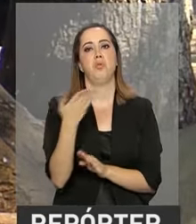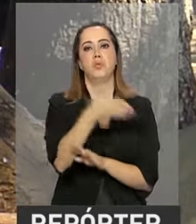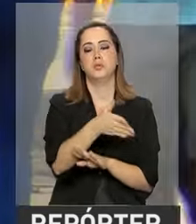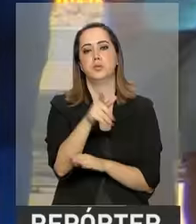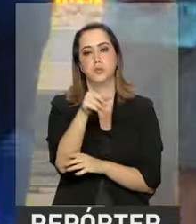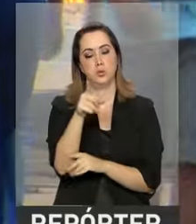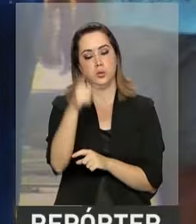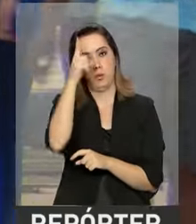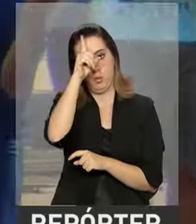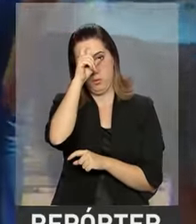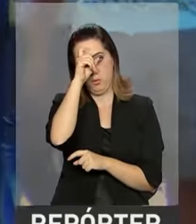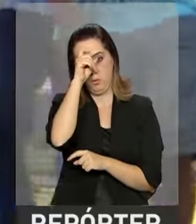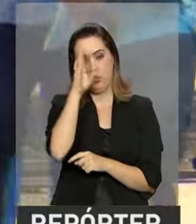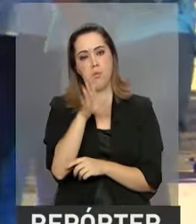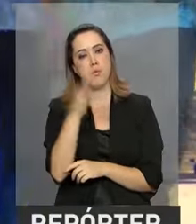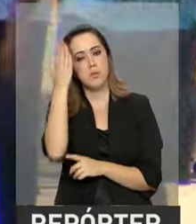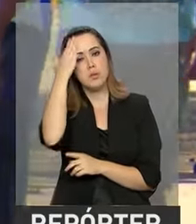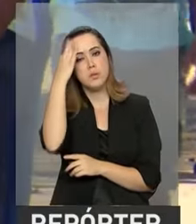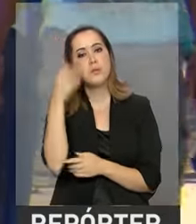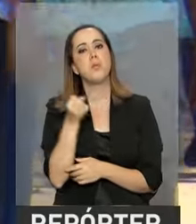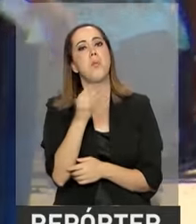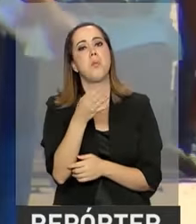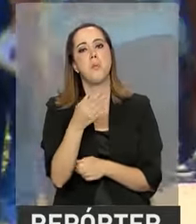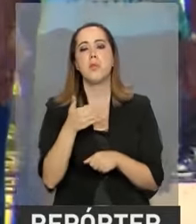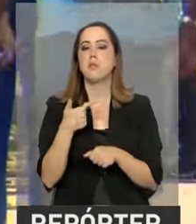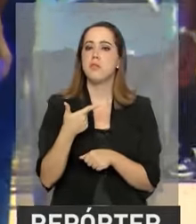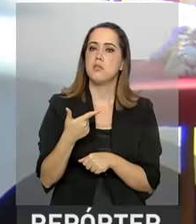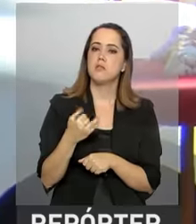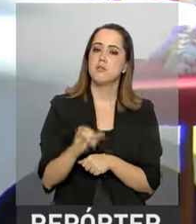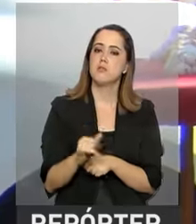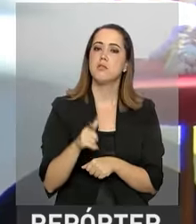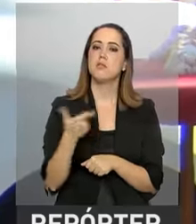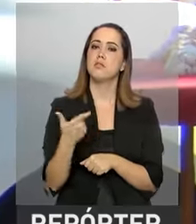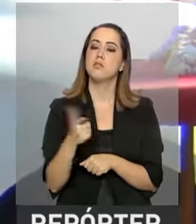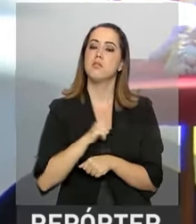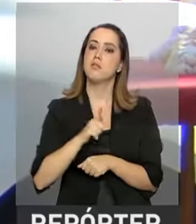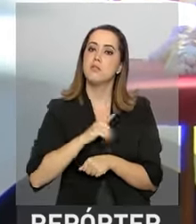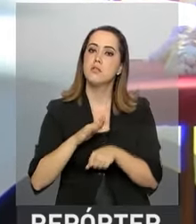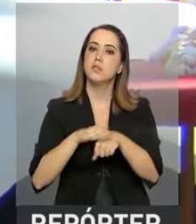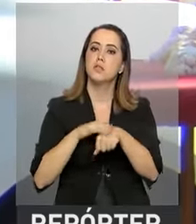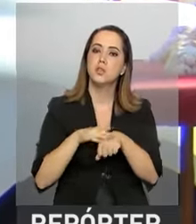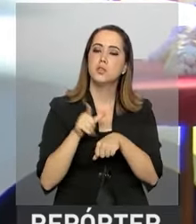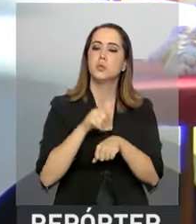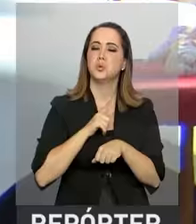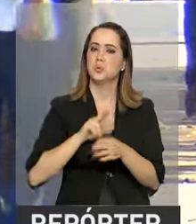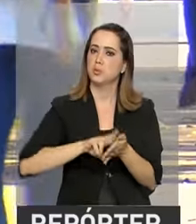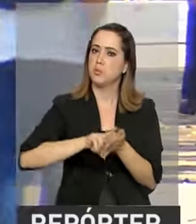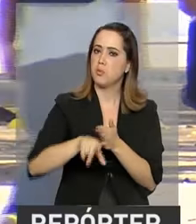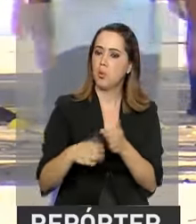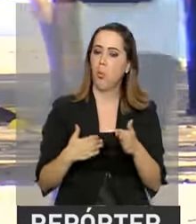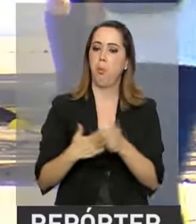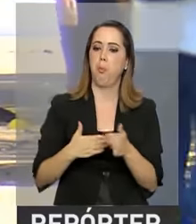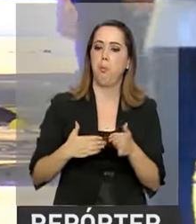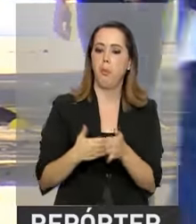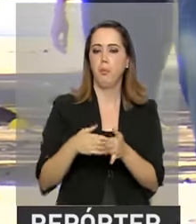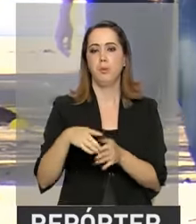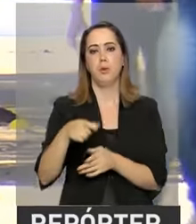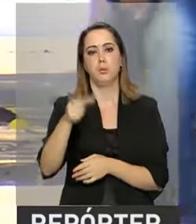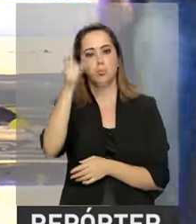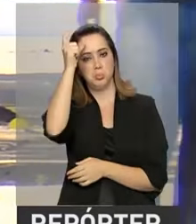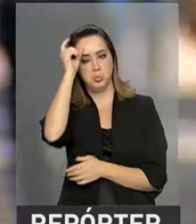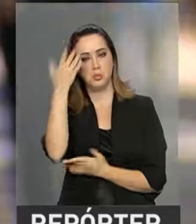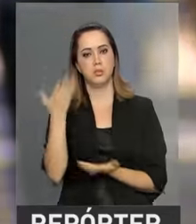a saúde. Uma pesquisa divulgada pelo Ministério da Saúde aponta que barreiras culturais interferem na prevenção